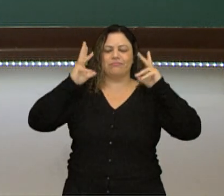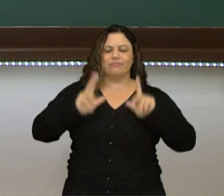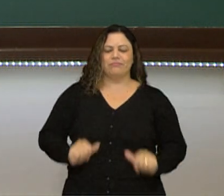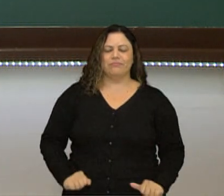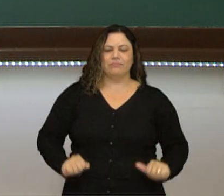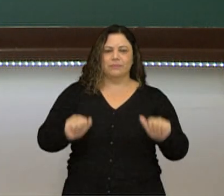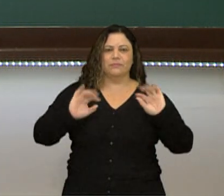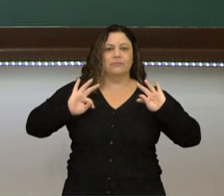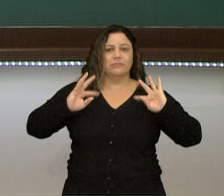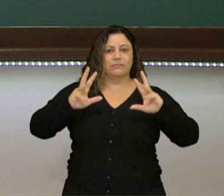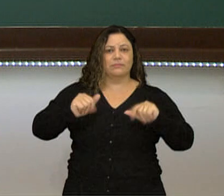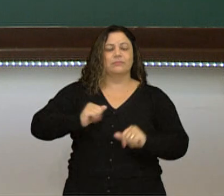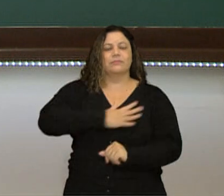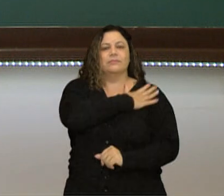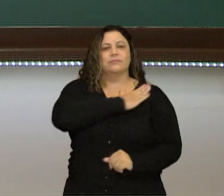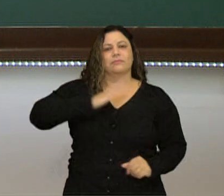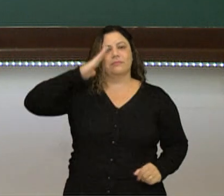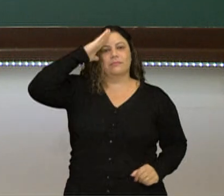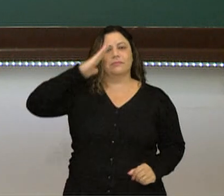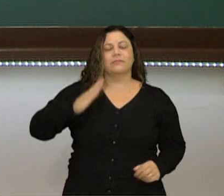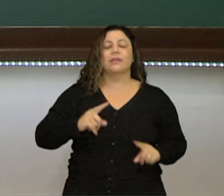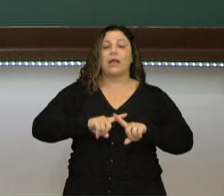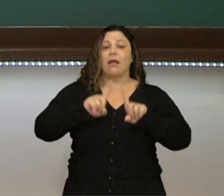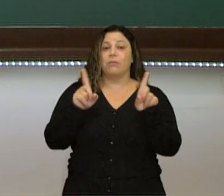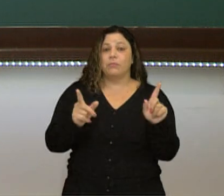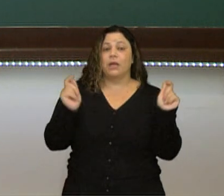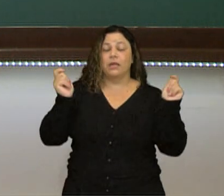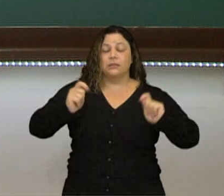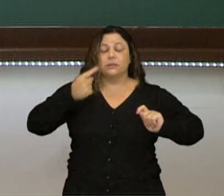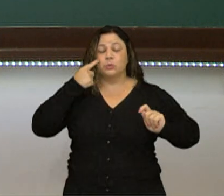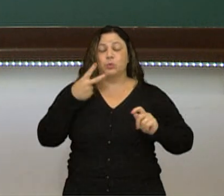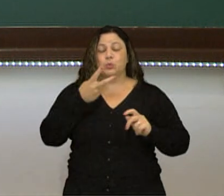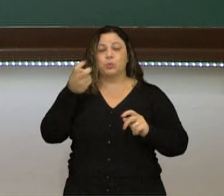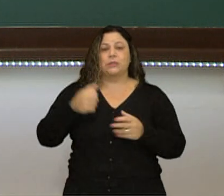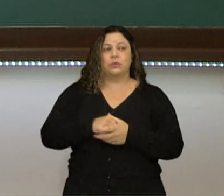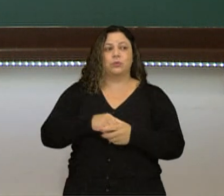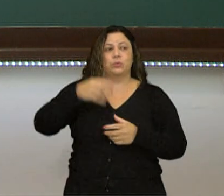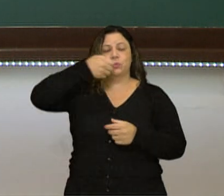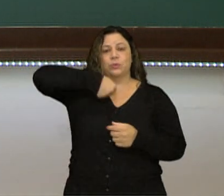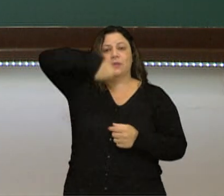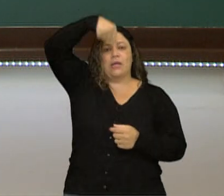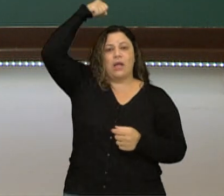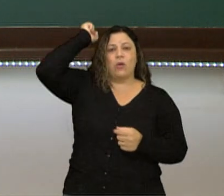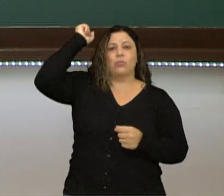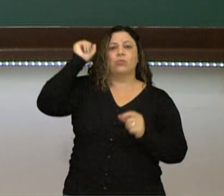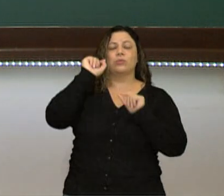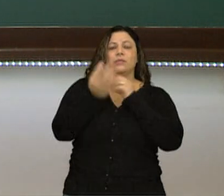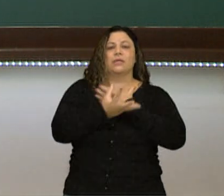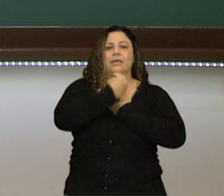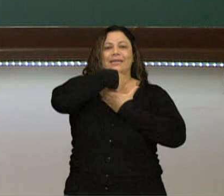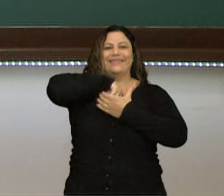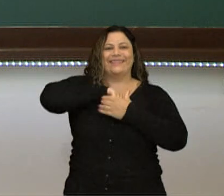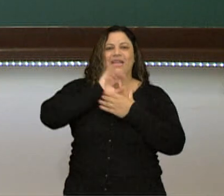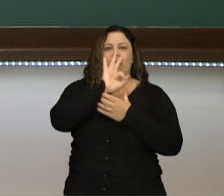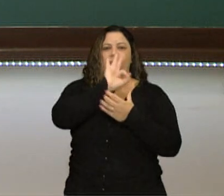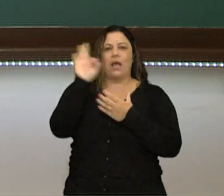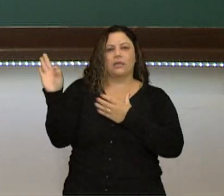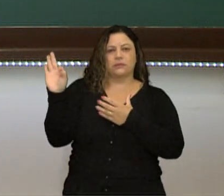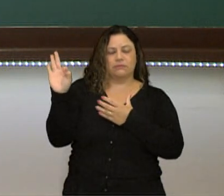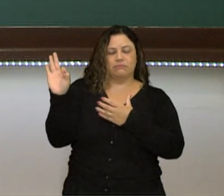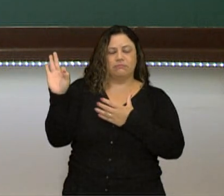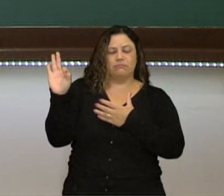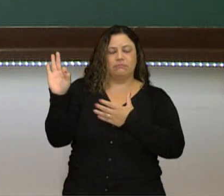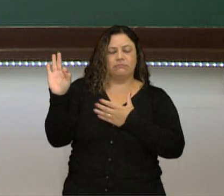o exército. E só que quando ele abre o elmo, o que tem dentro? Nada,